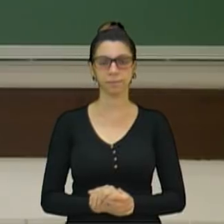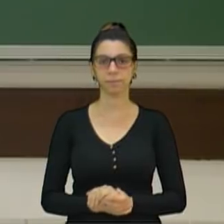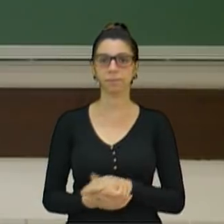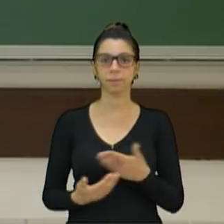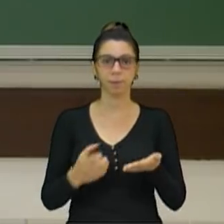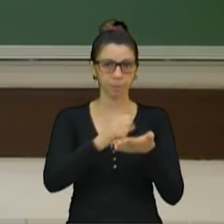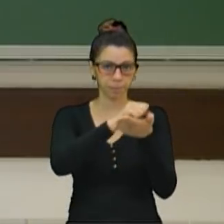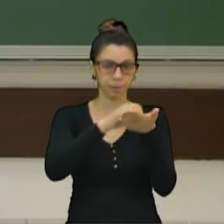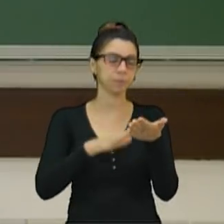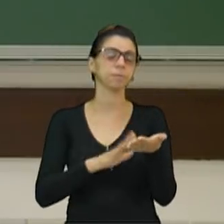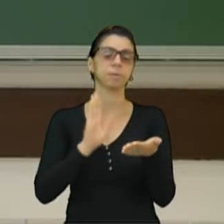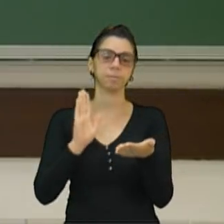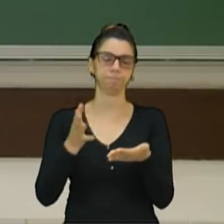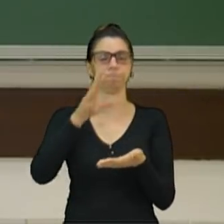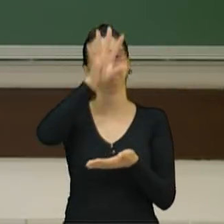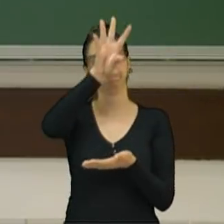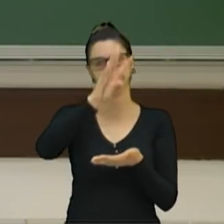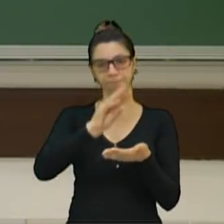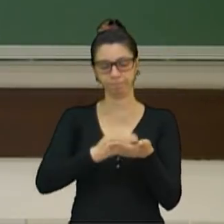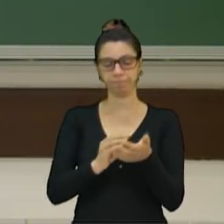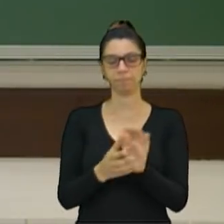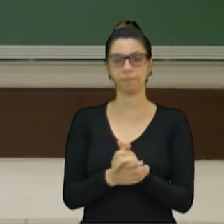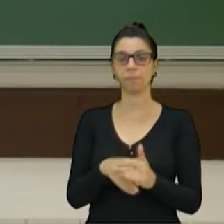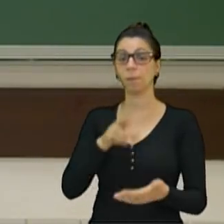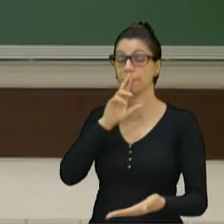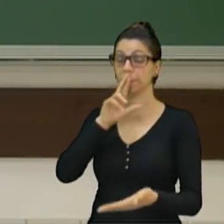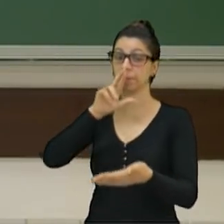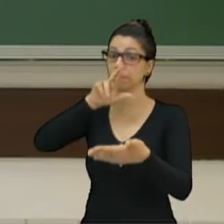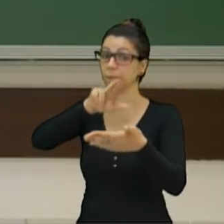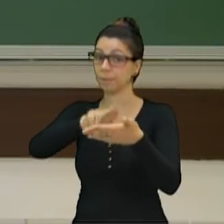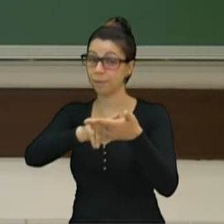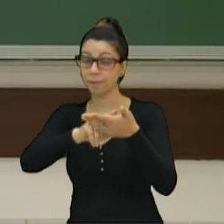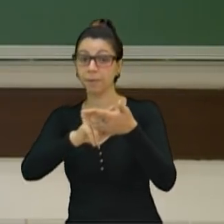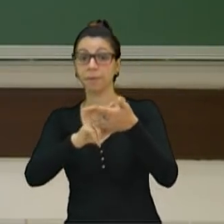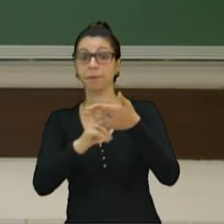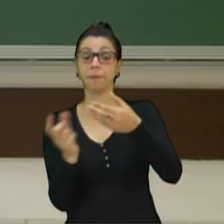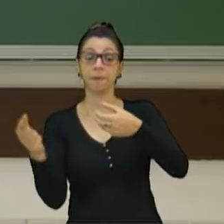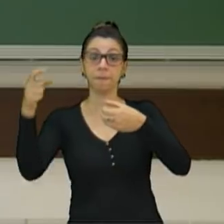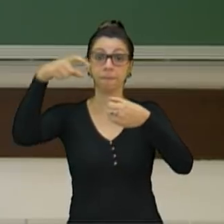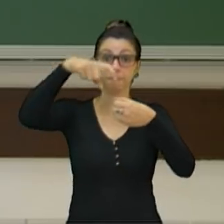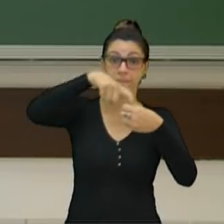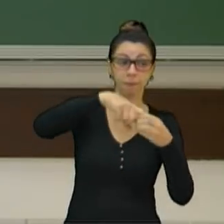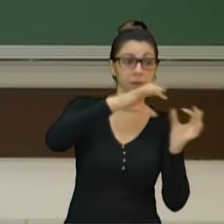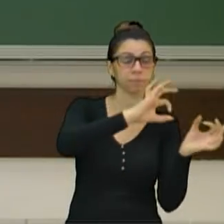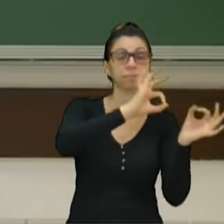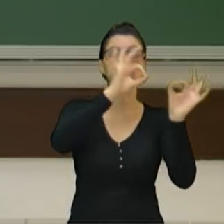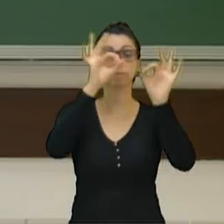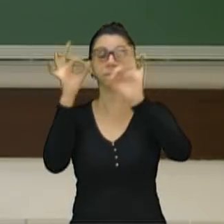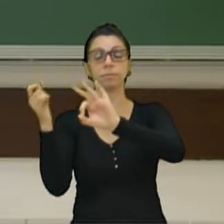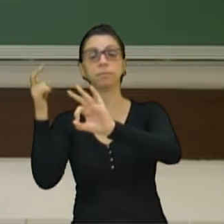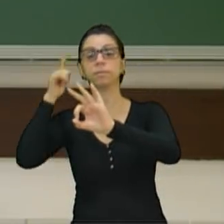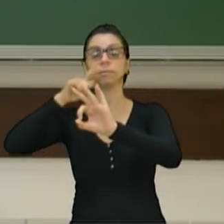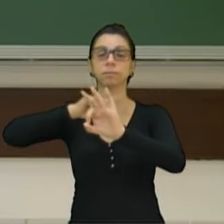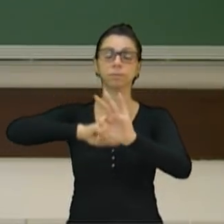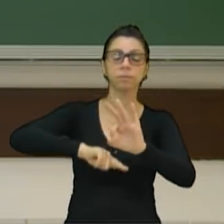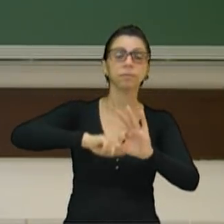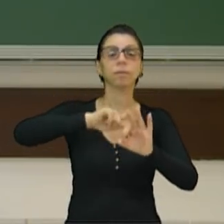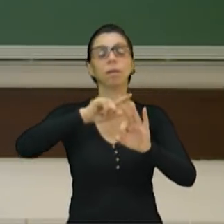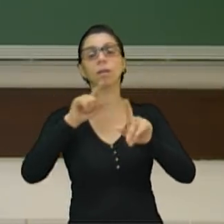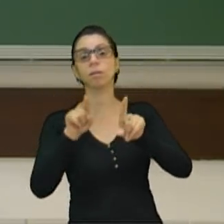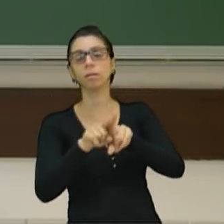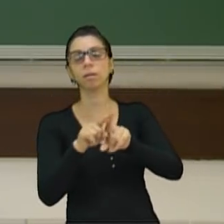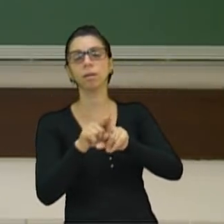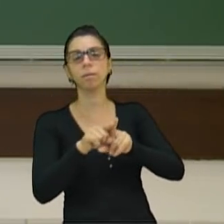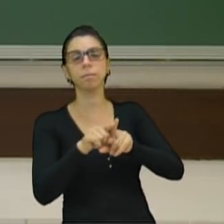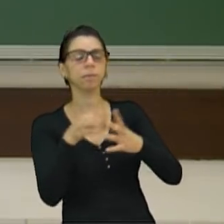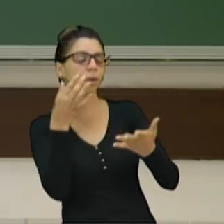atividade copiada. Para resolver, volta, assiste essa aula novamente, veja as suas